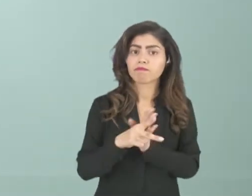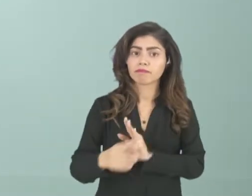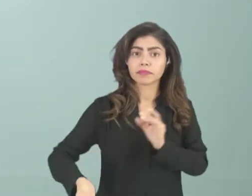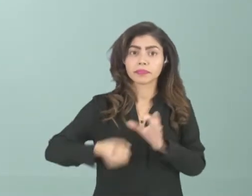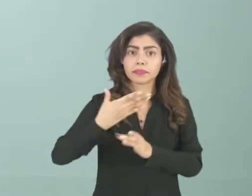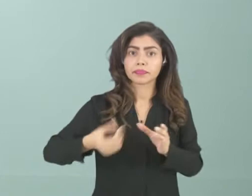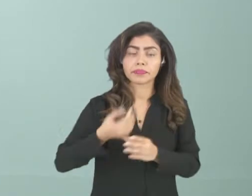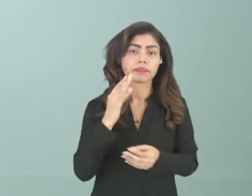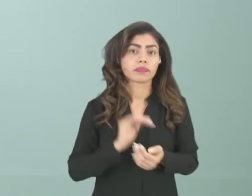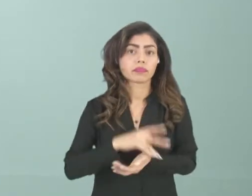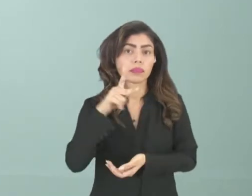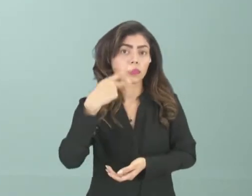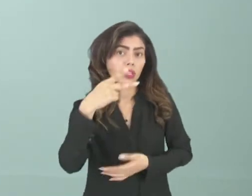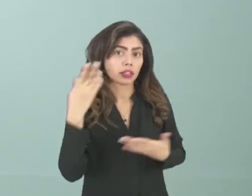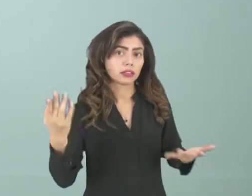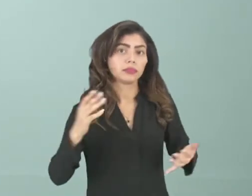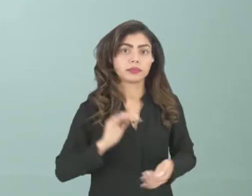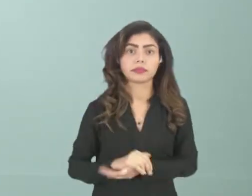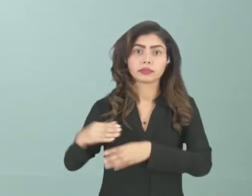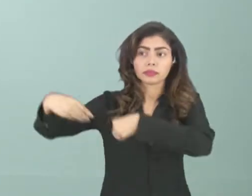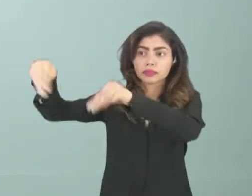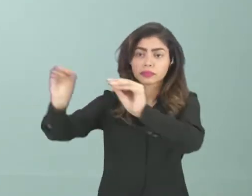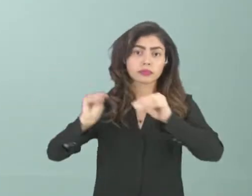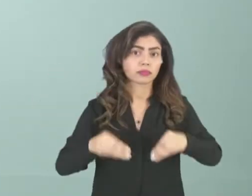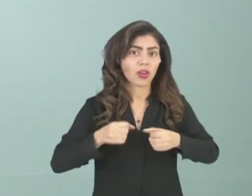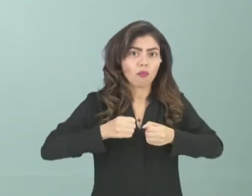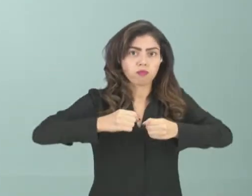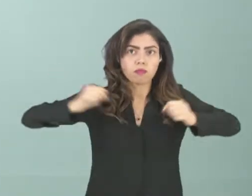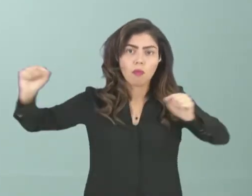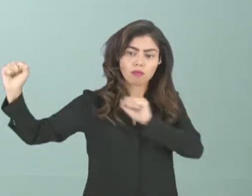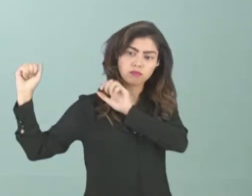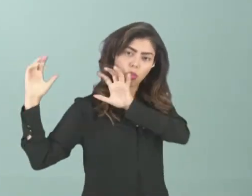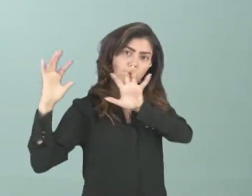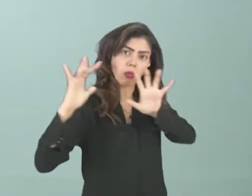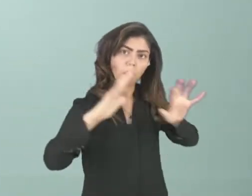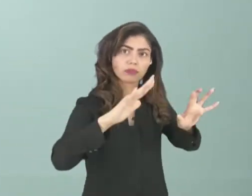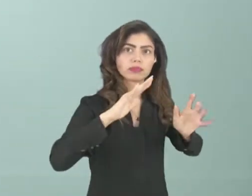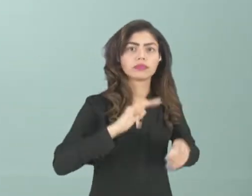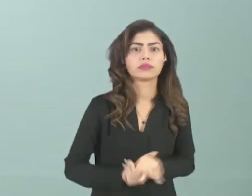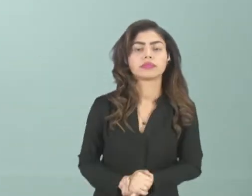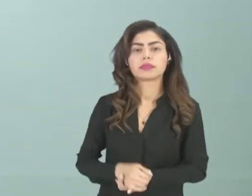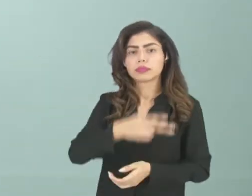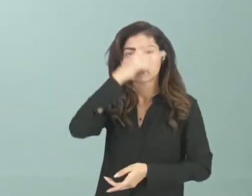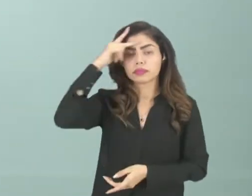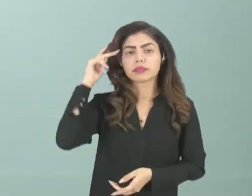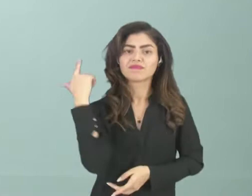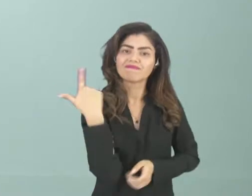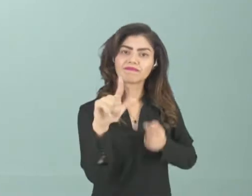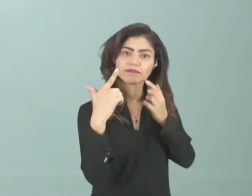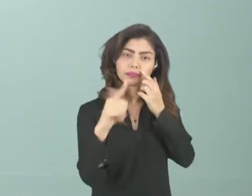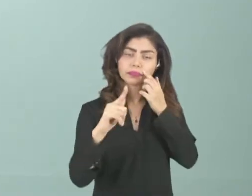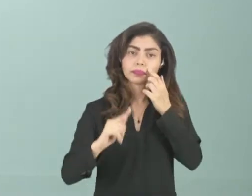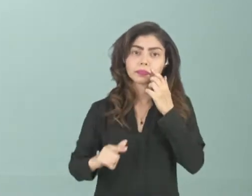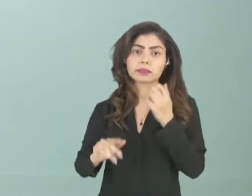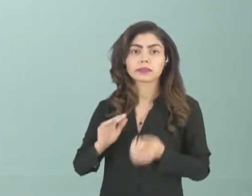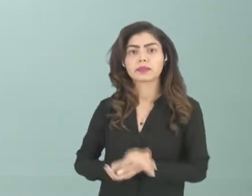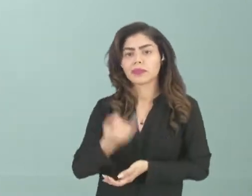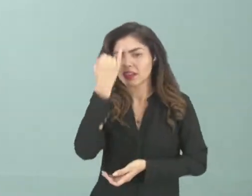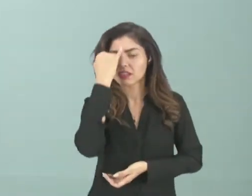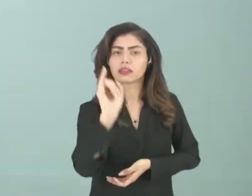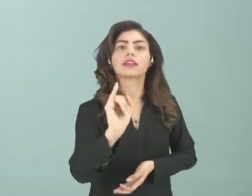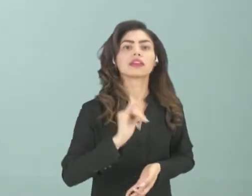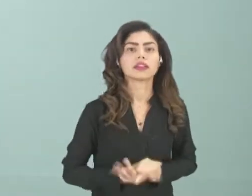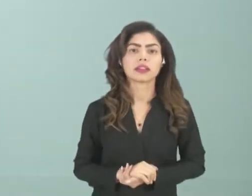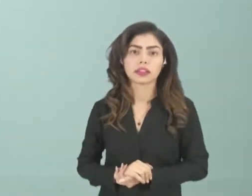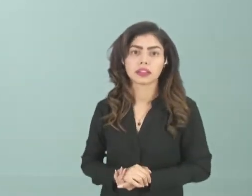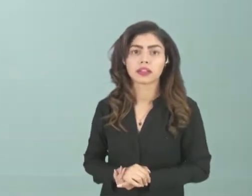Então, digamos que foi um deslocamento em massa de pessoas. Não se tinha essa ideia